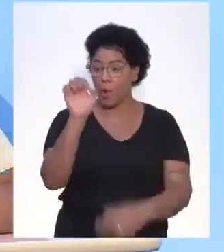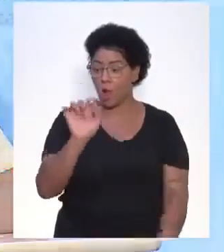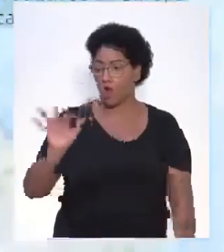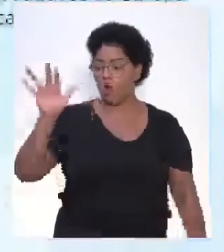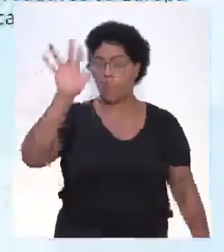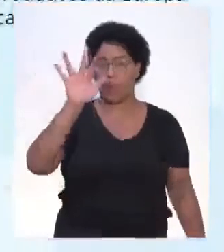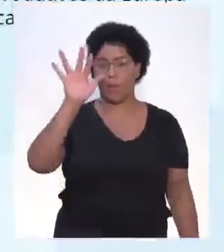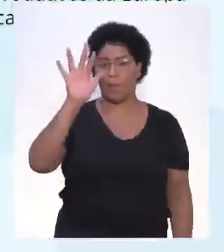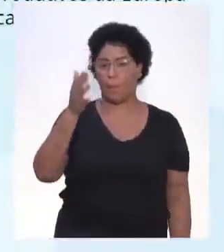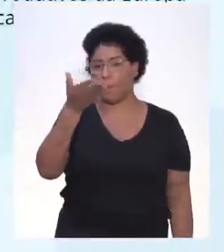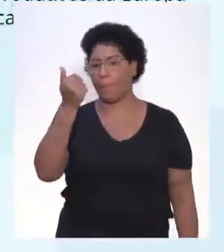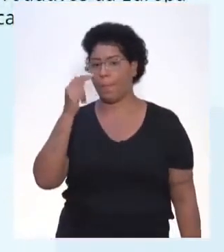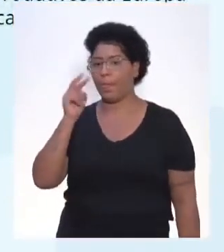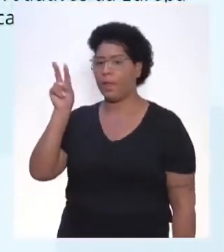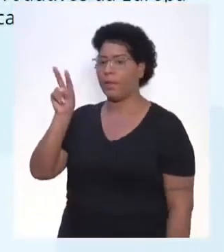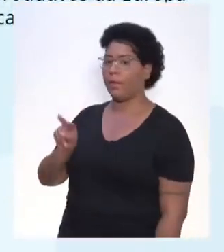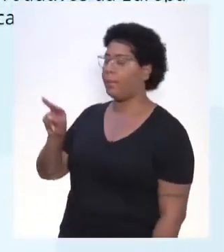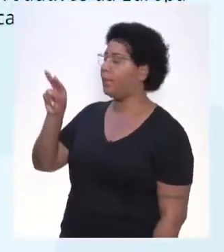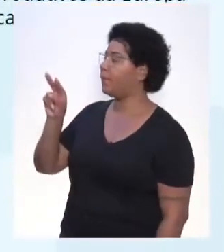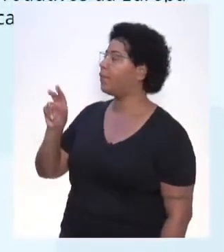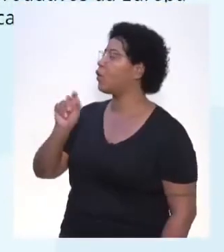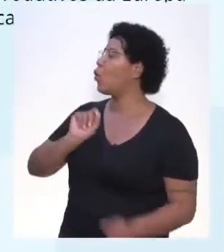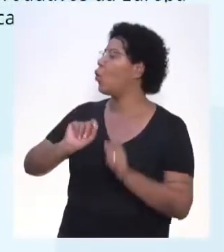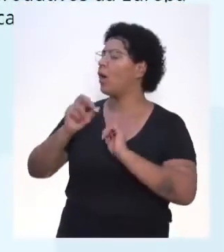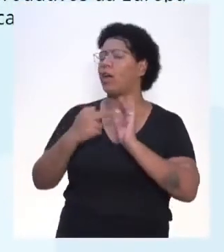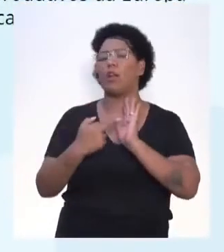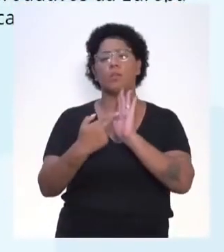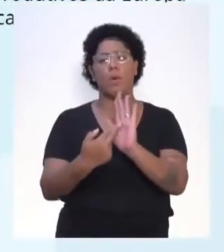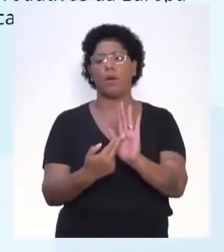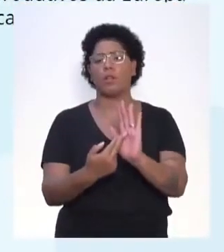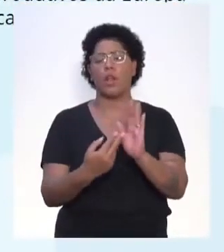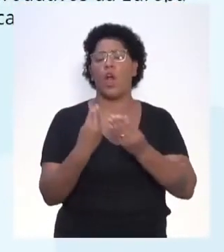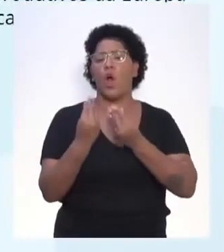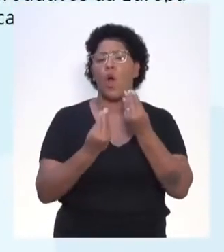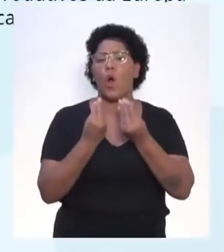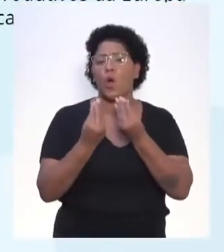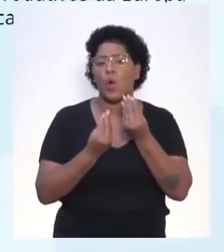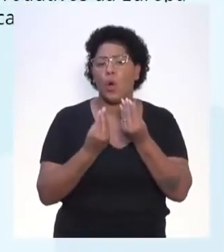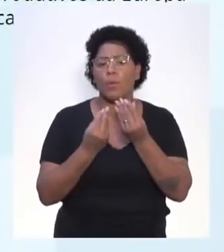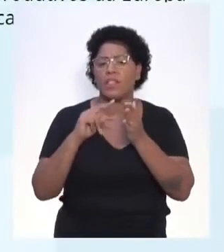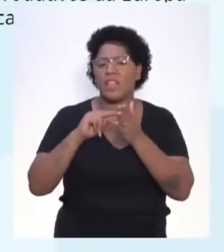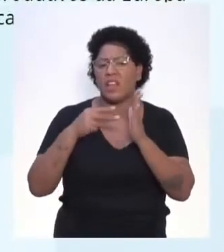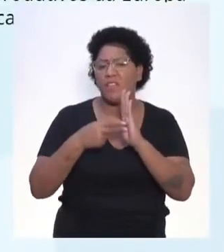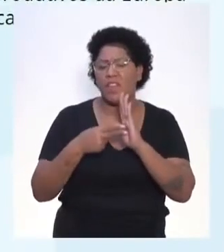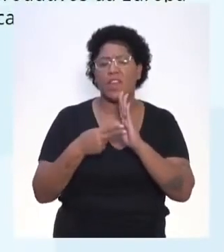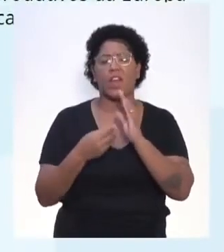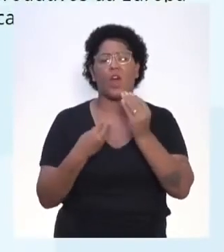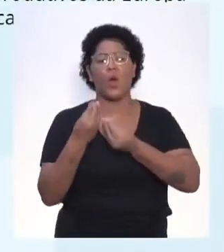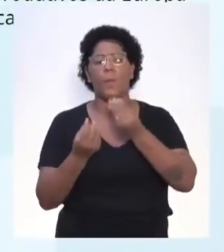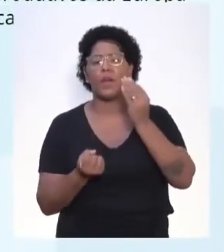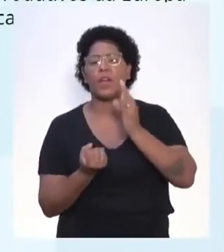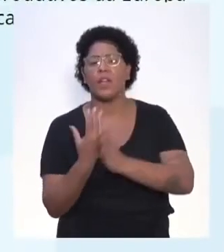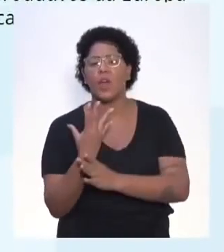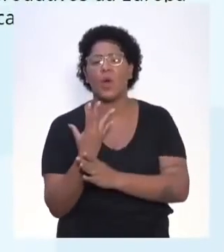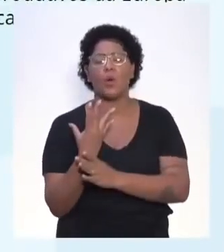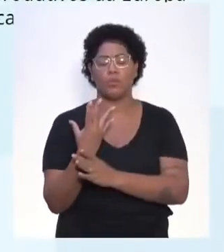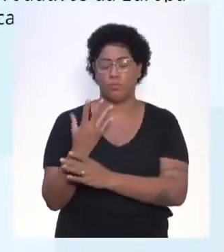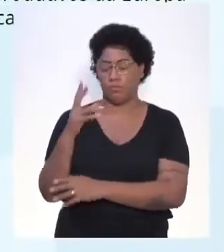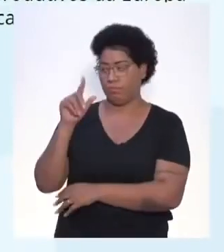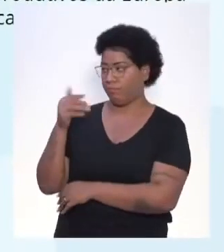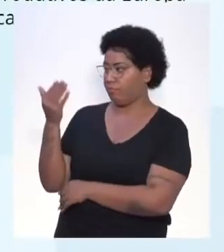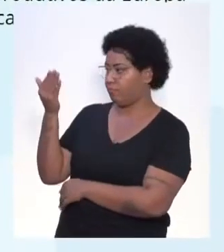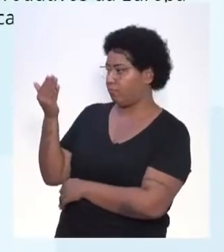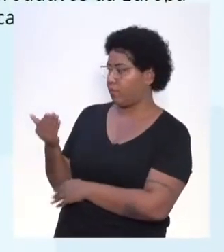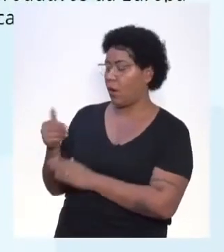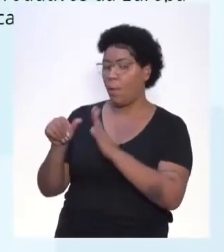lá? Então, o que a gente pontua aí como fatores que contribuíram para esse contexto do imperialismo são,